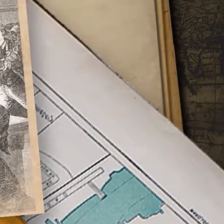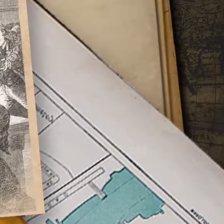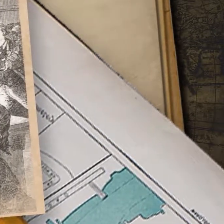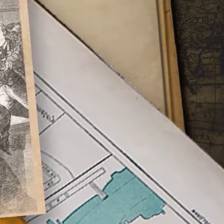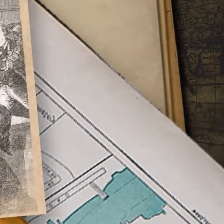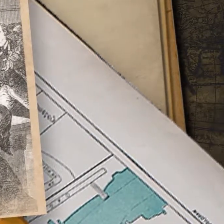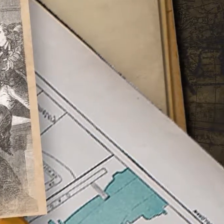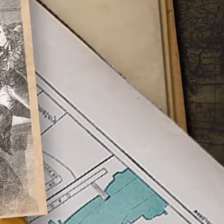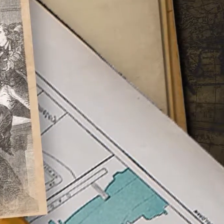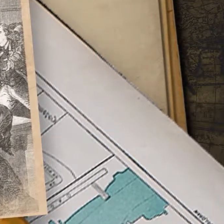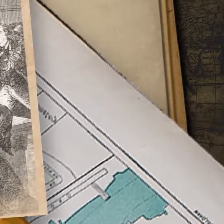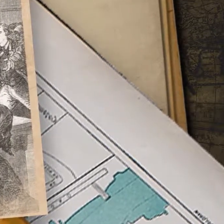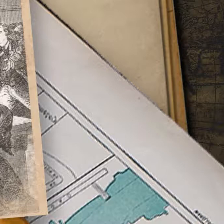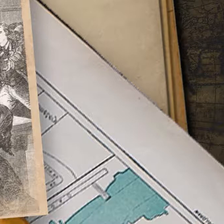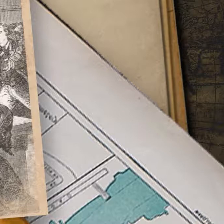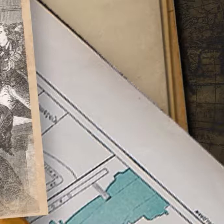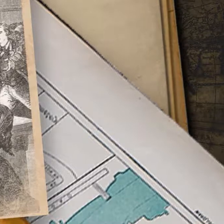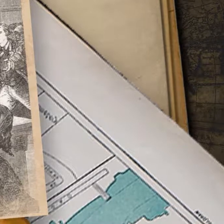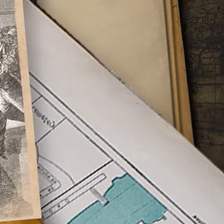observando o julgamento.